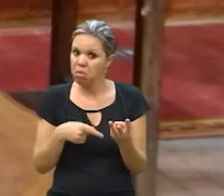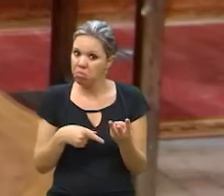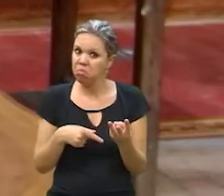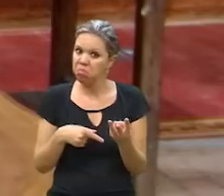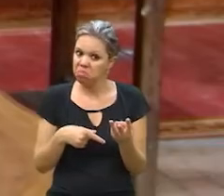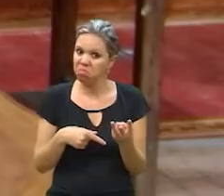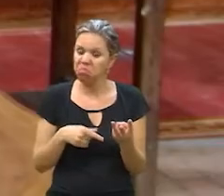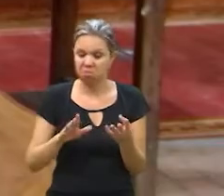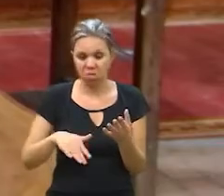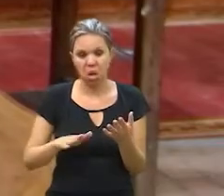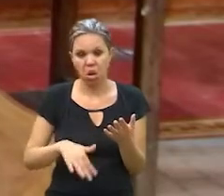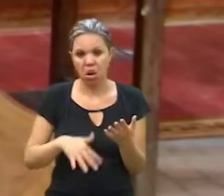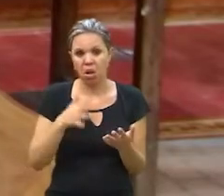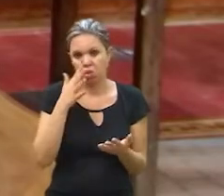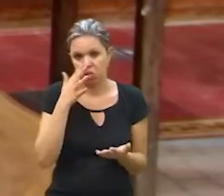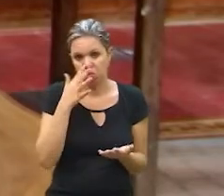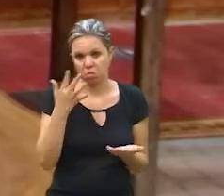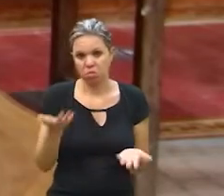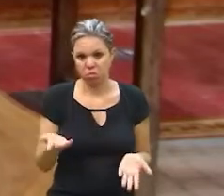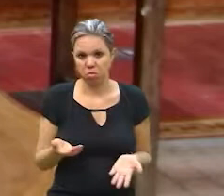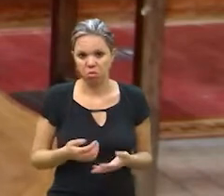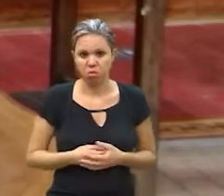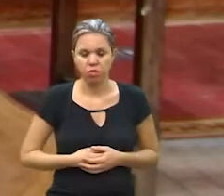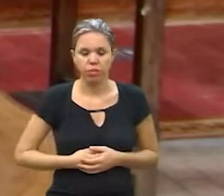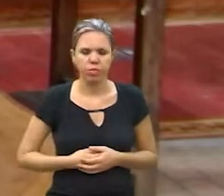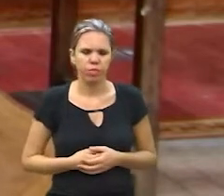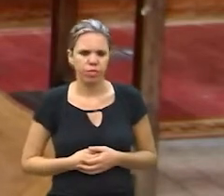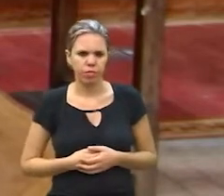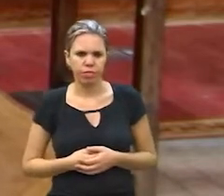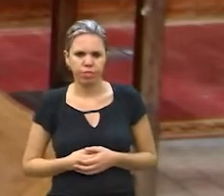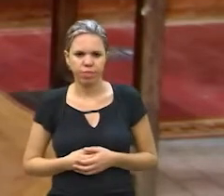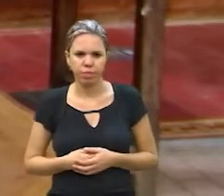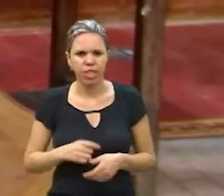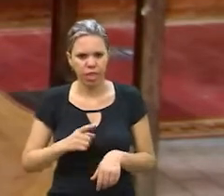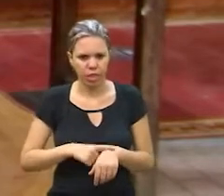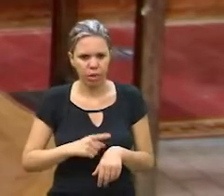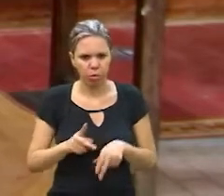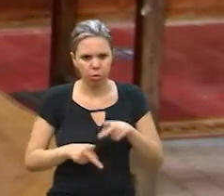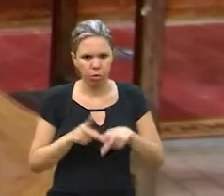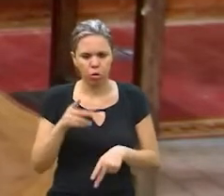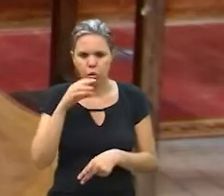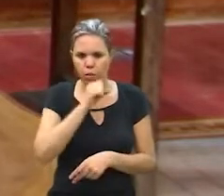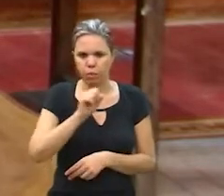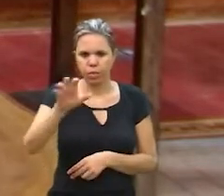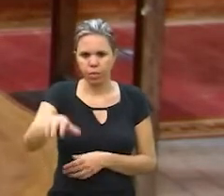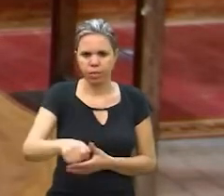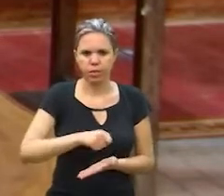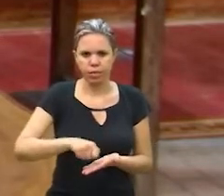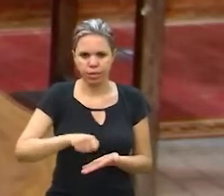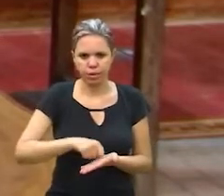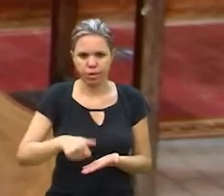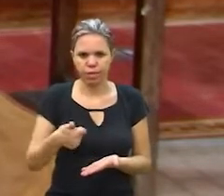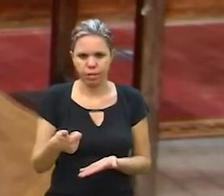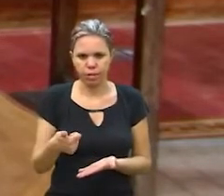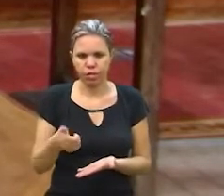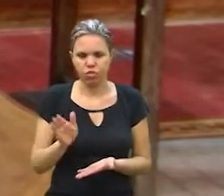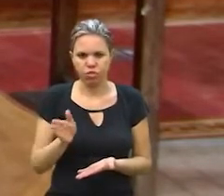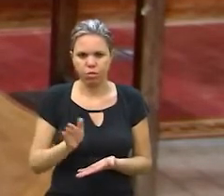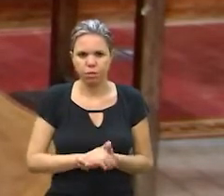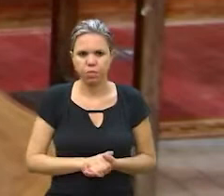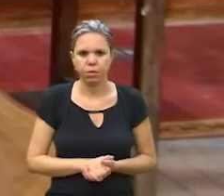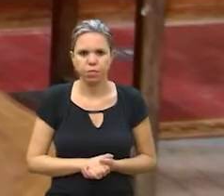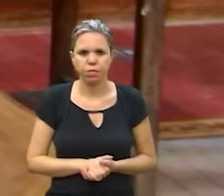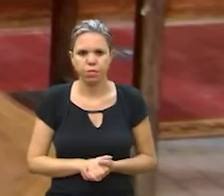pessoas? Tá barato, né? Tá barato. Gente, deu tempo do pessoal correr e pegar o caderninho, não deu tempo? Já deu,